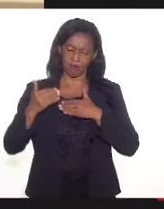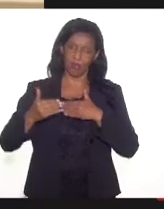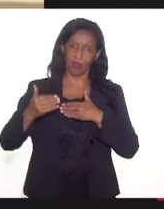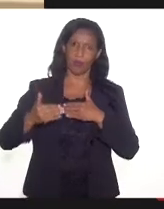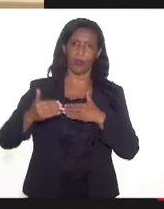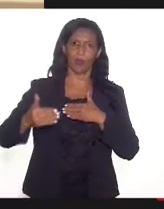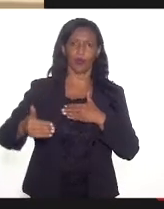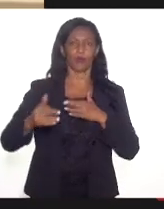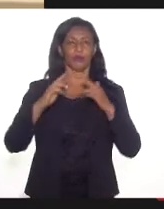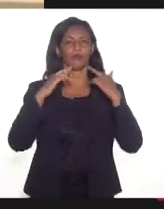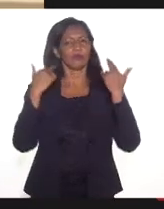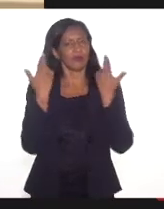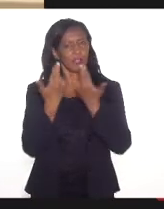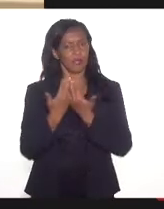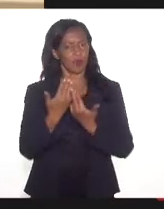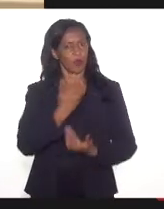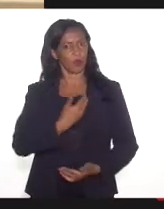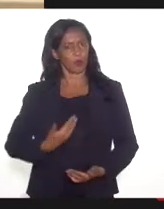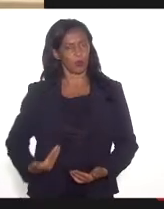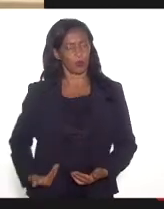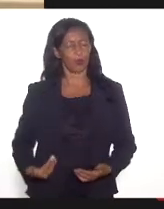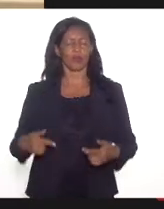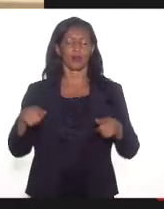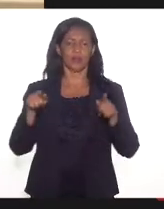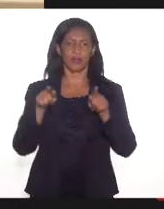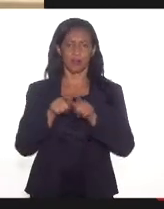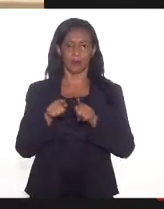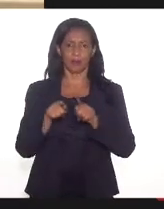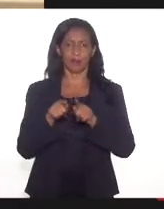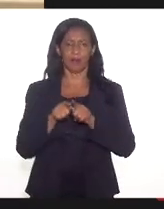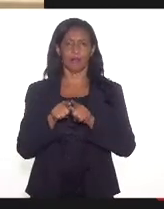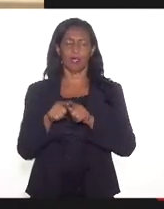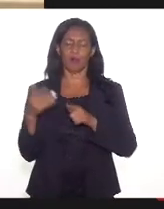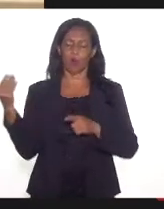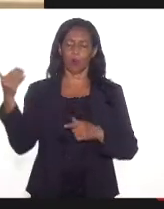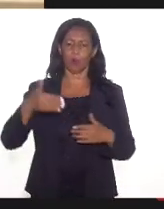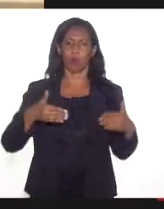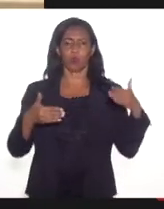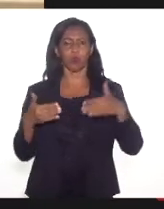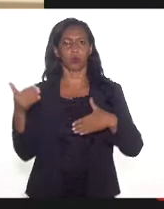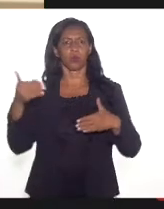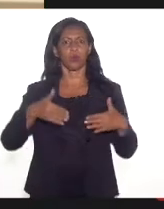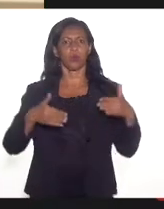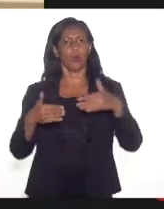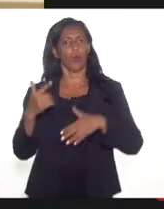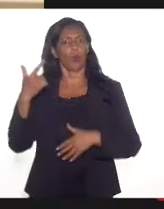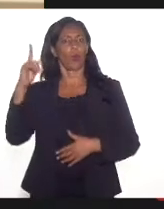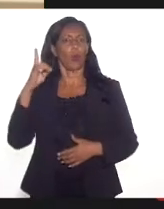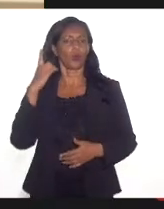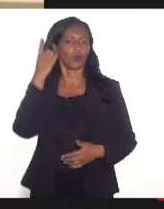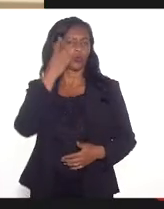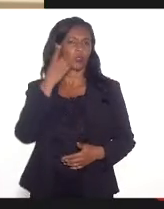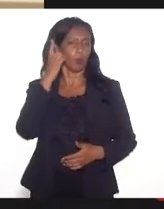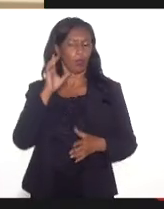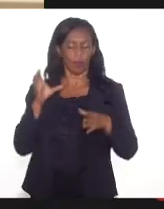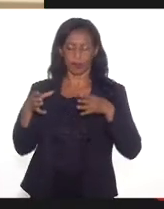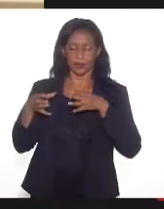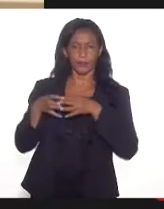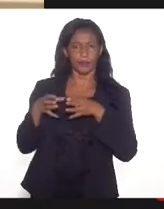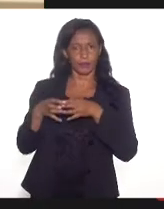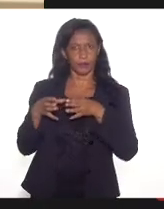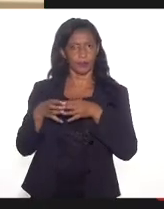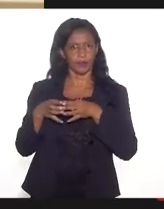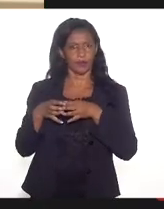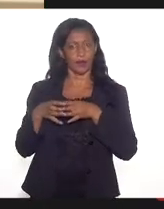audiência pública também vão entrar outros deputados e deputados que compõem a